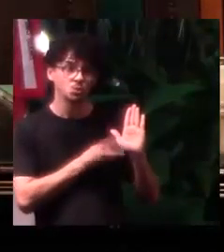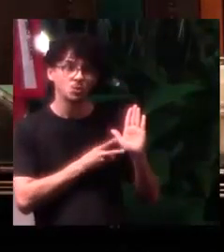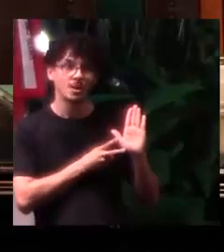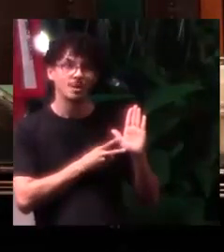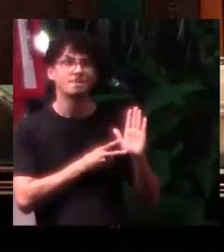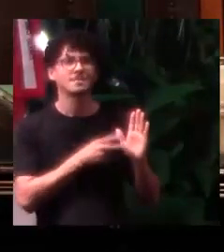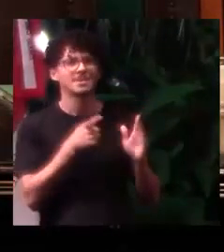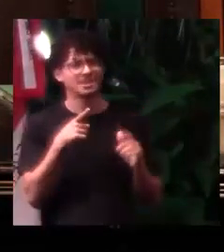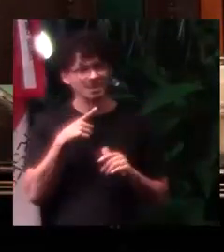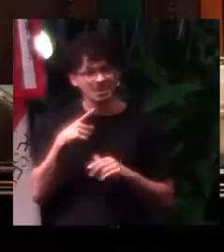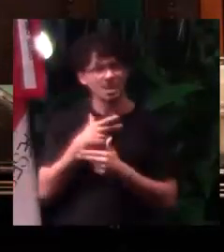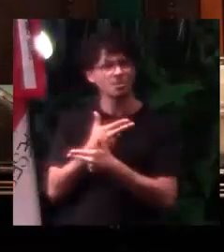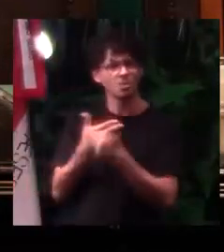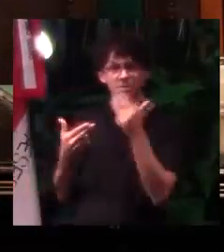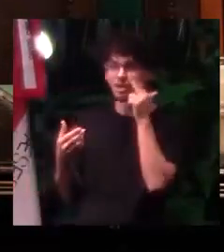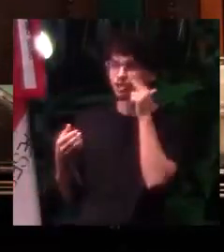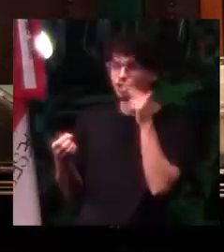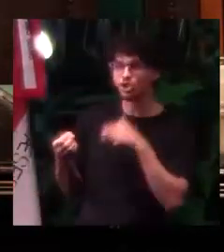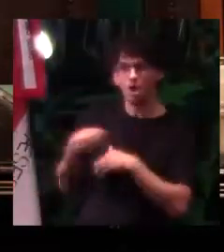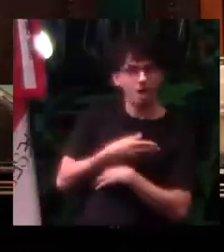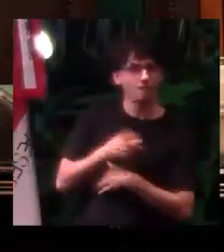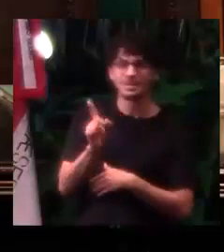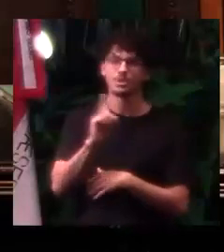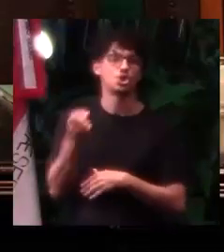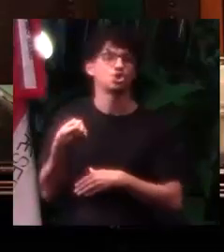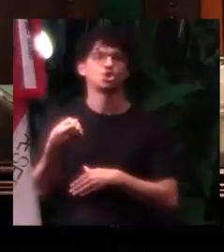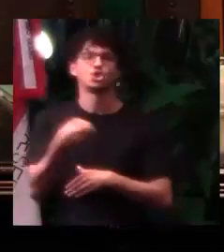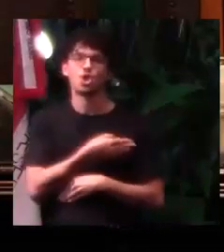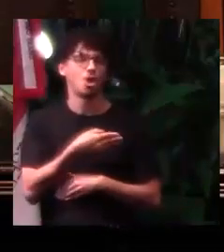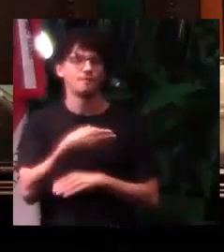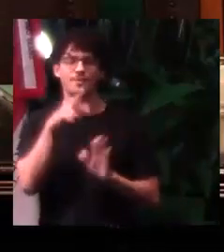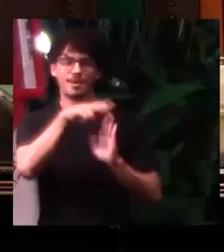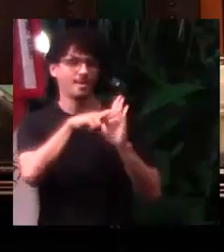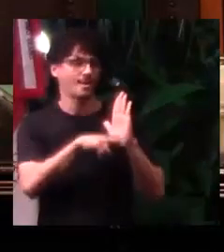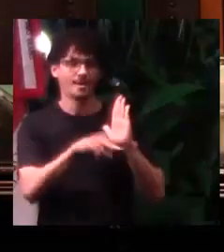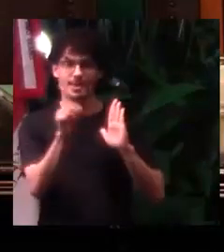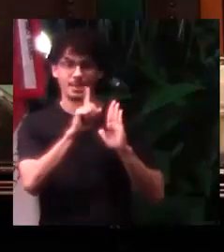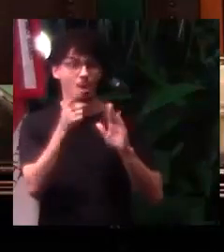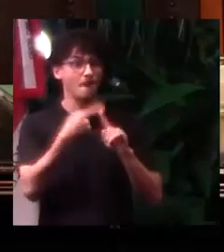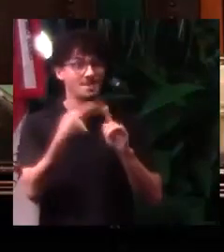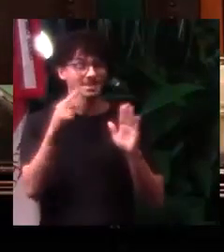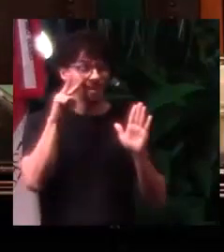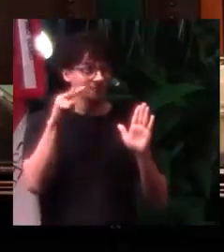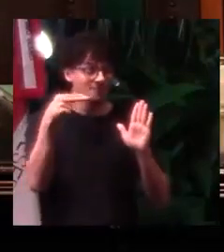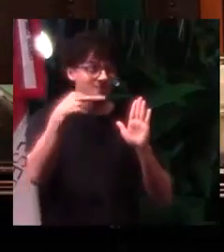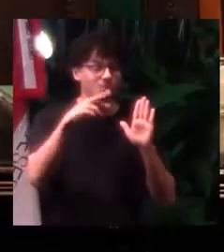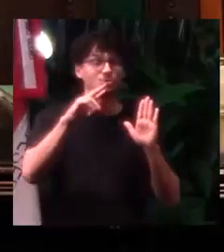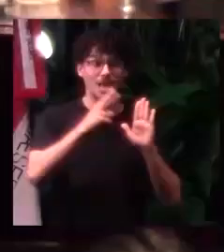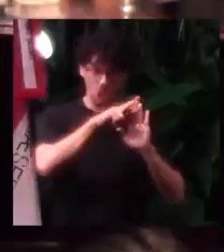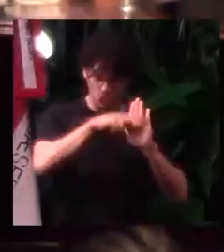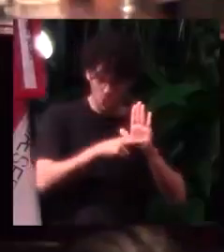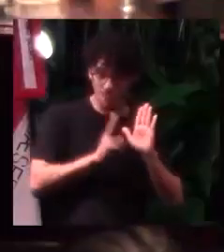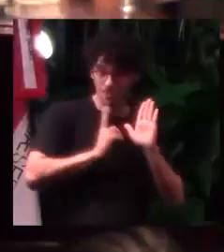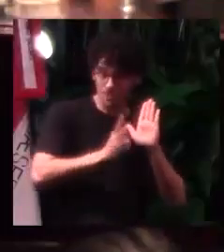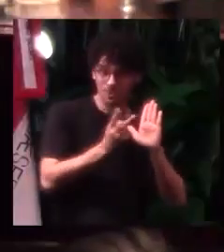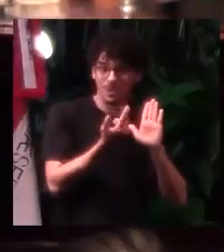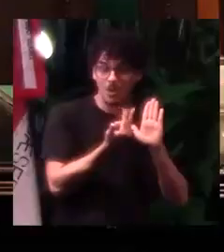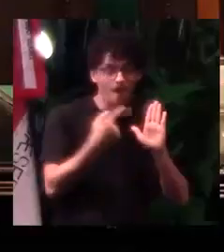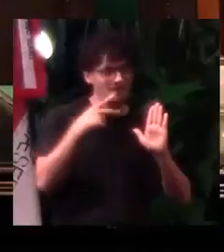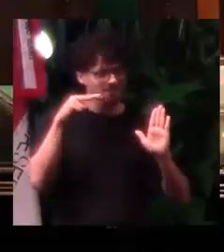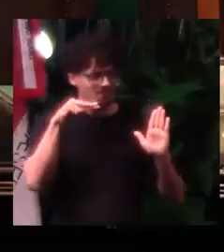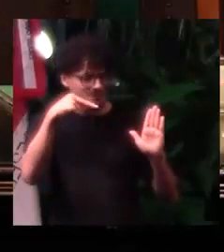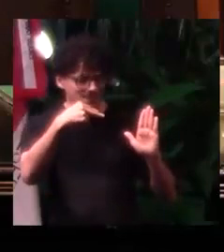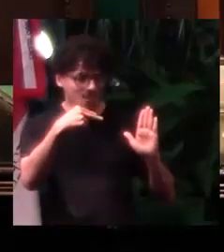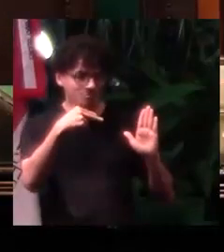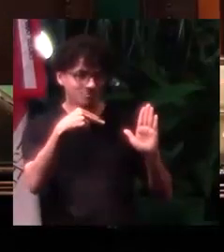tem uma coisa nova, que não é nova norma, mas que é uma nova visão sobre essa norma. Né? E isso é